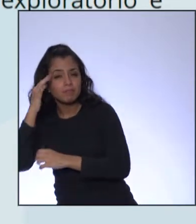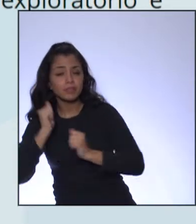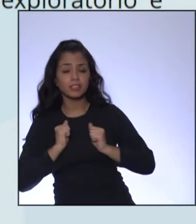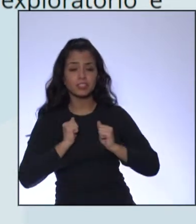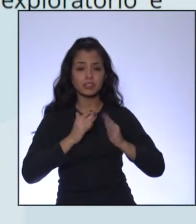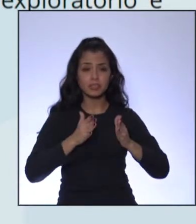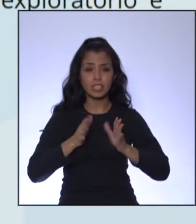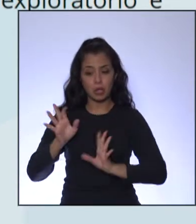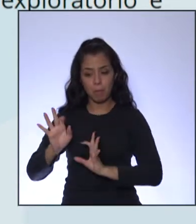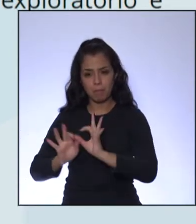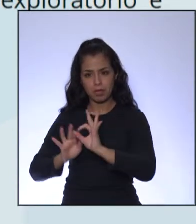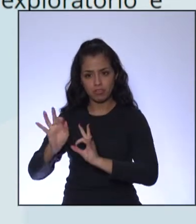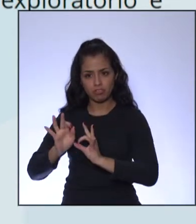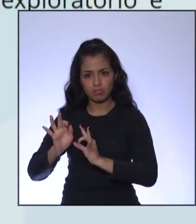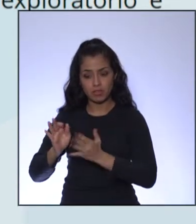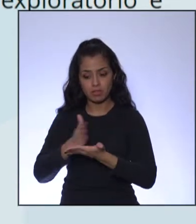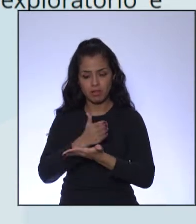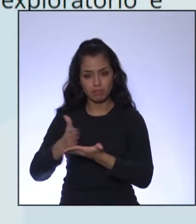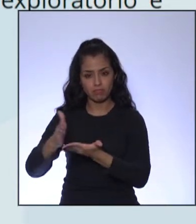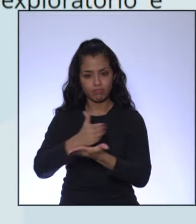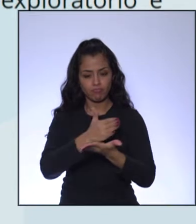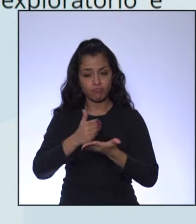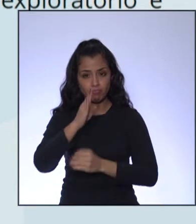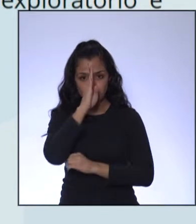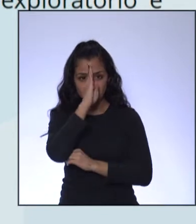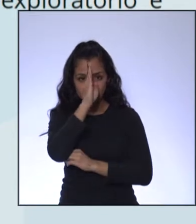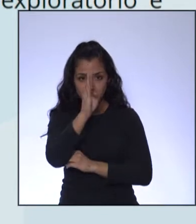planejamento, priorização e organização de